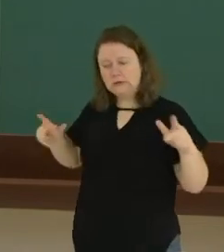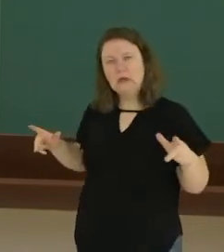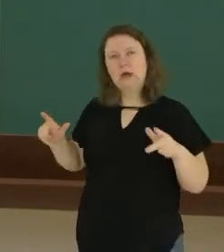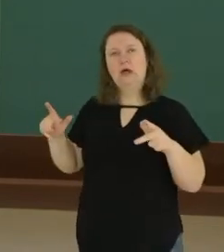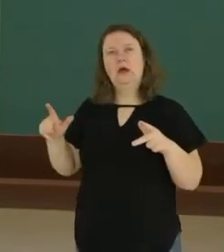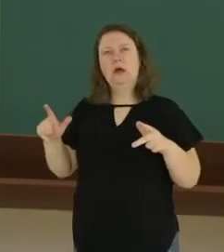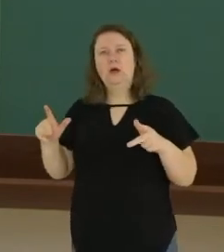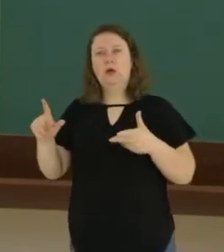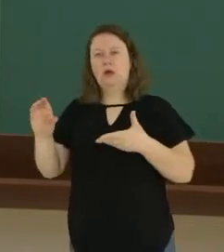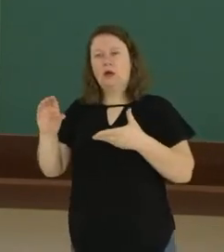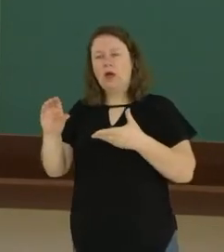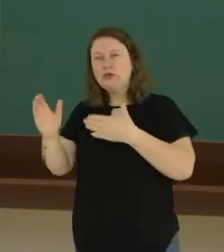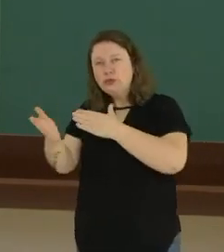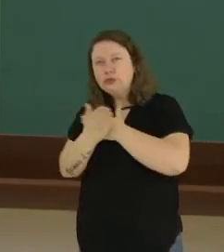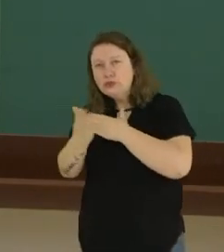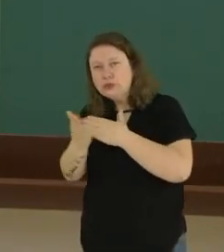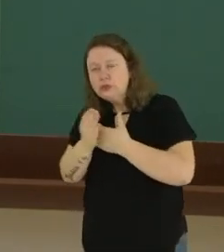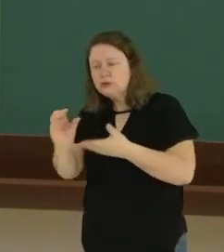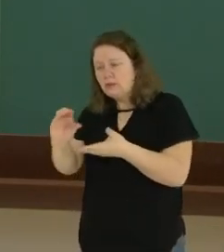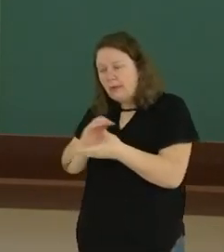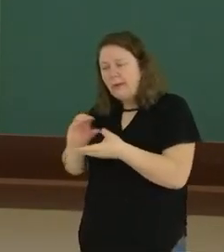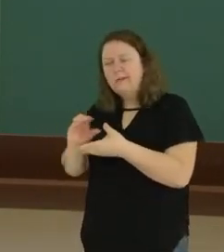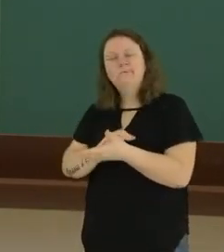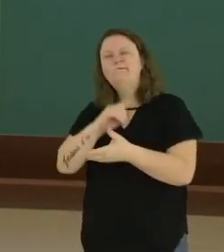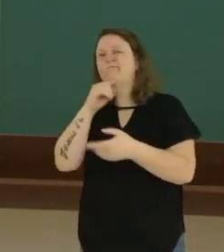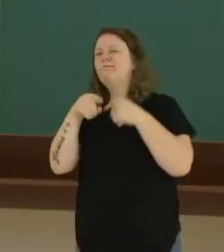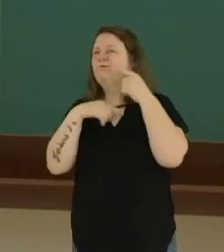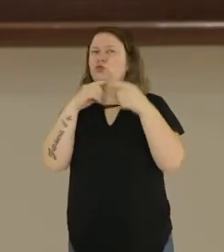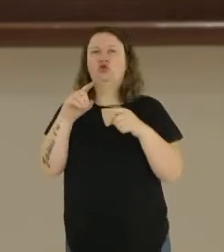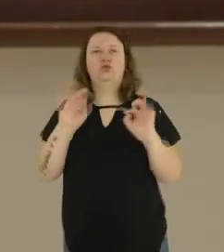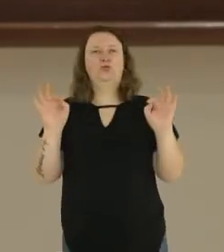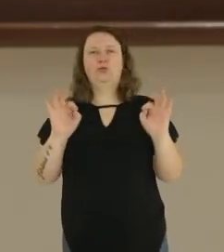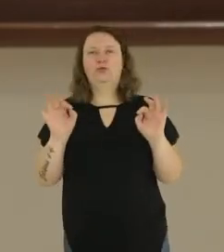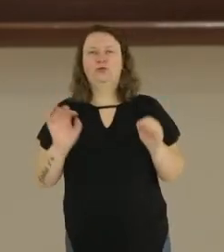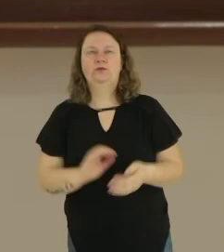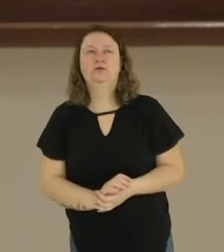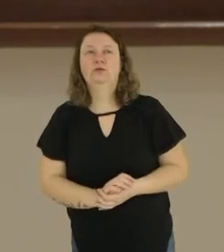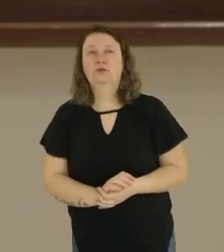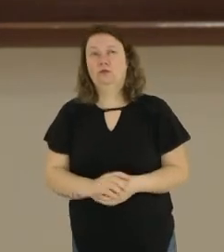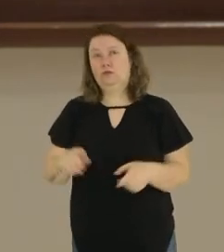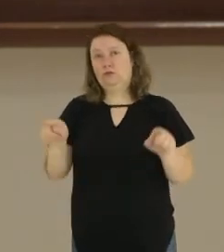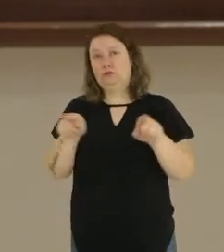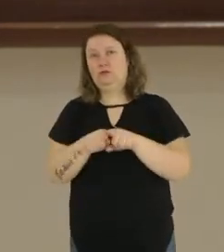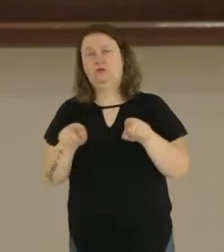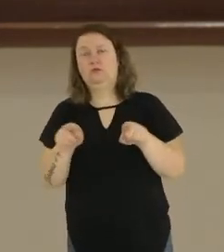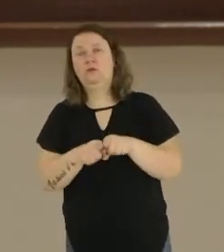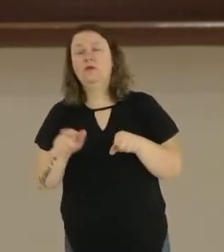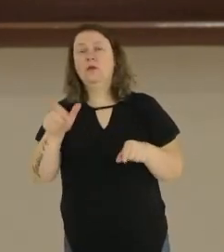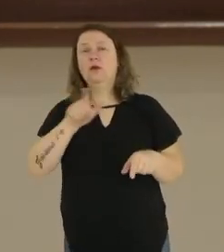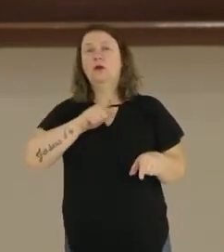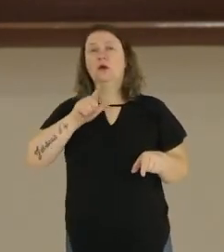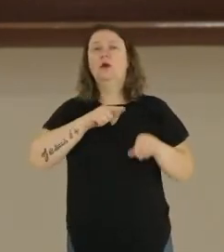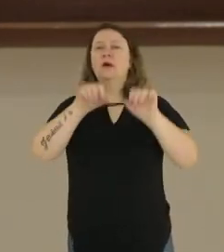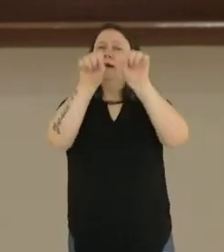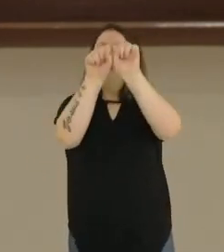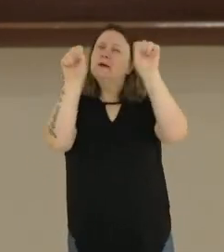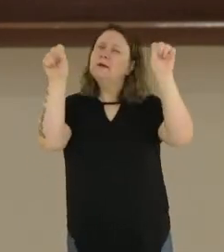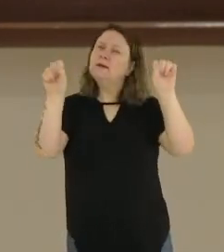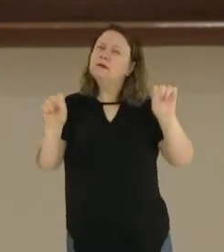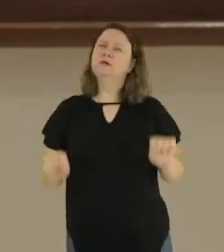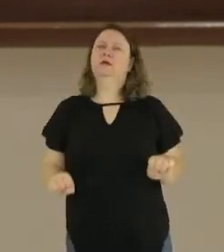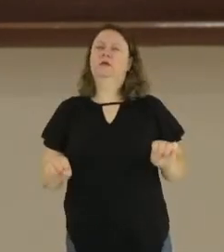conseguir trabalhar naquelas terras, né? Também a gente vai ver que eles tinham um sistema de trabalho